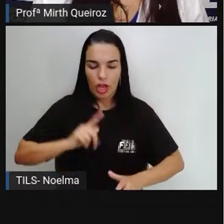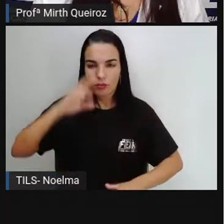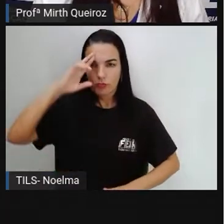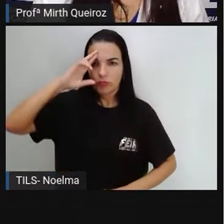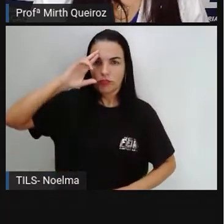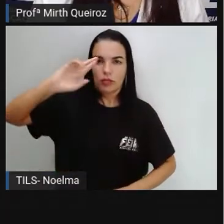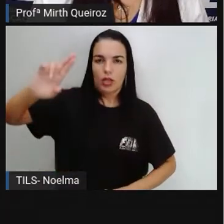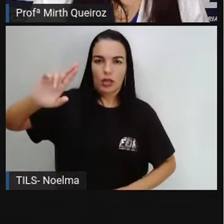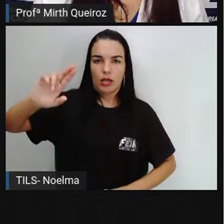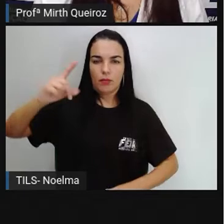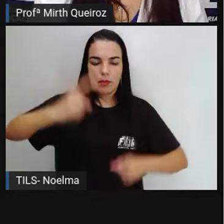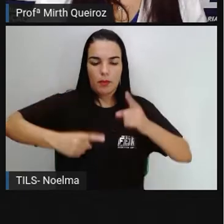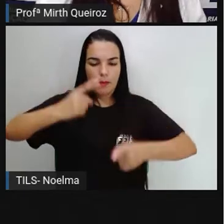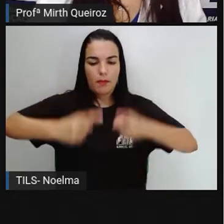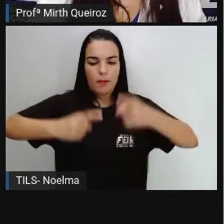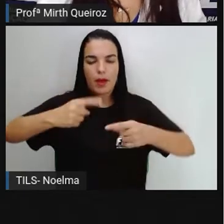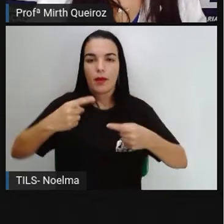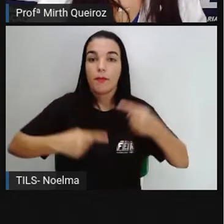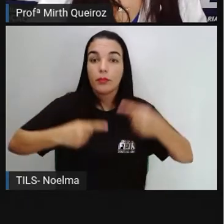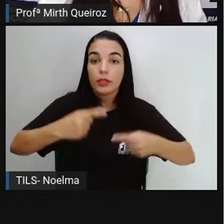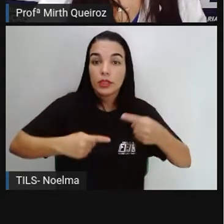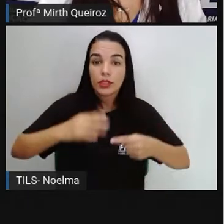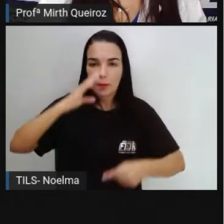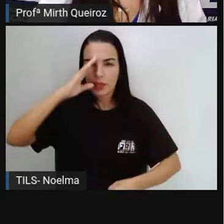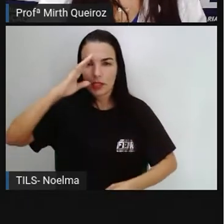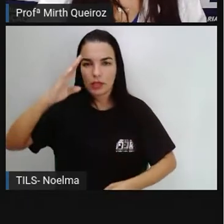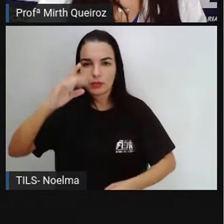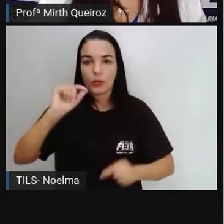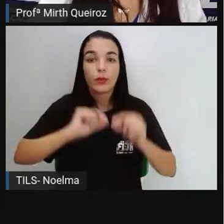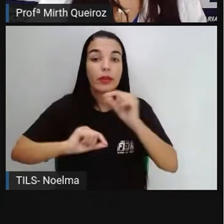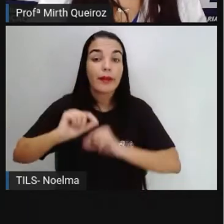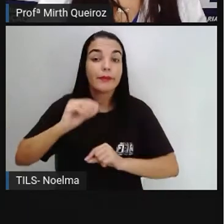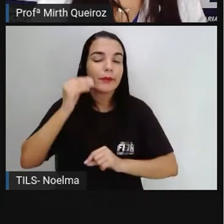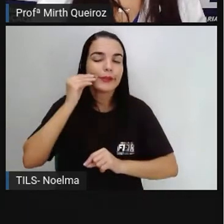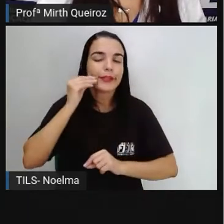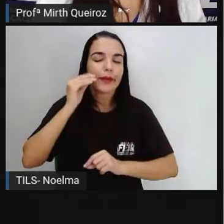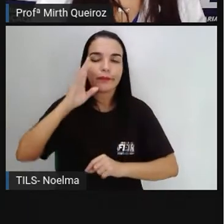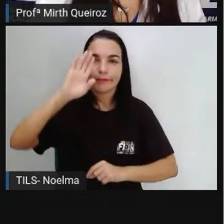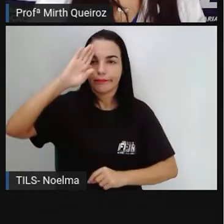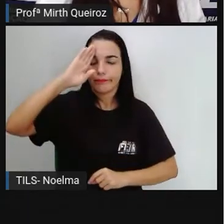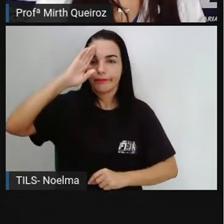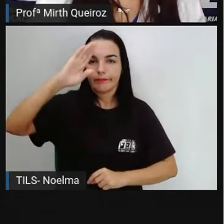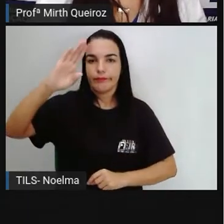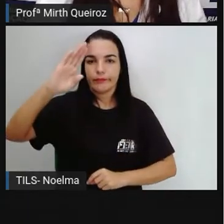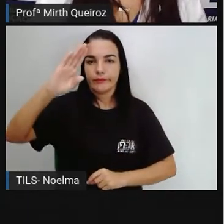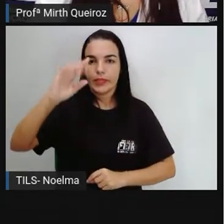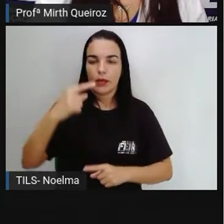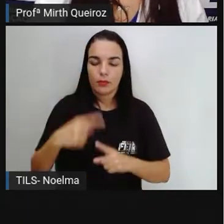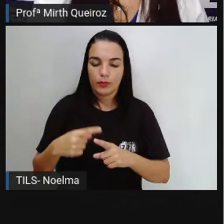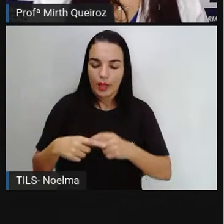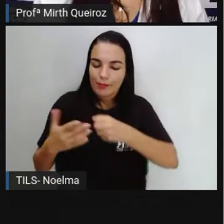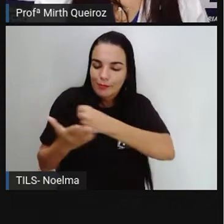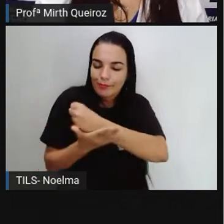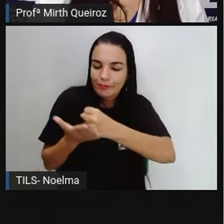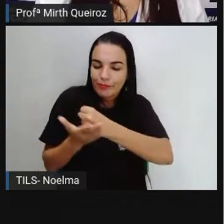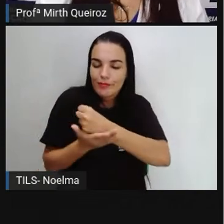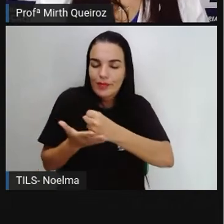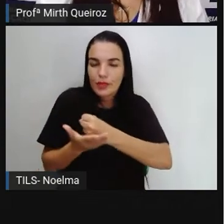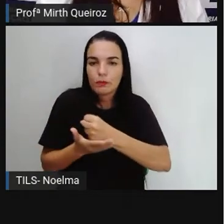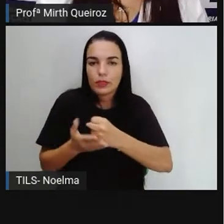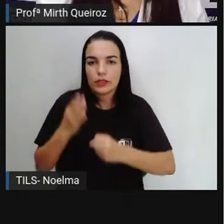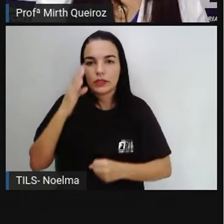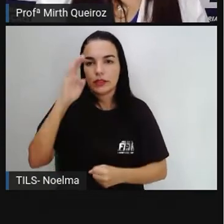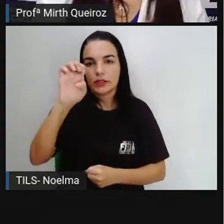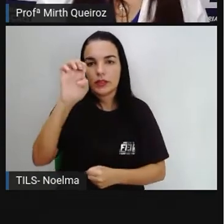identificar apenas com o vencedor, que seria quem? Os europeus, né? A matriz europeia, ignorando aí